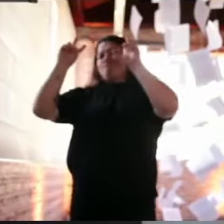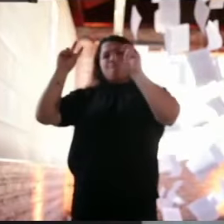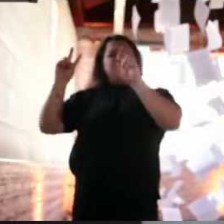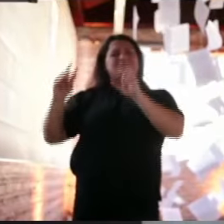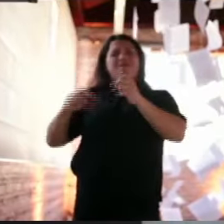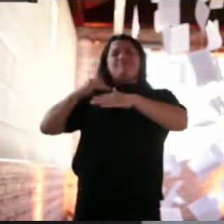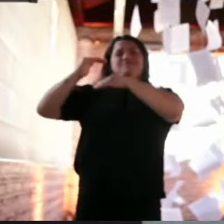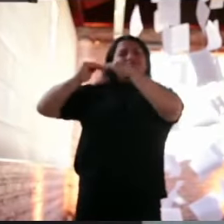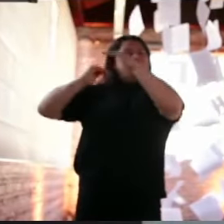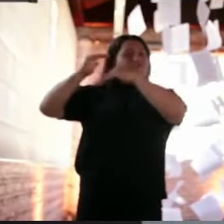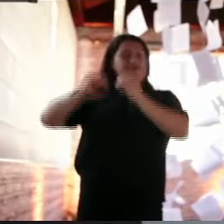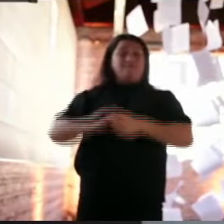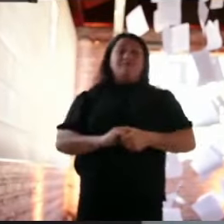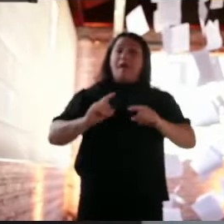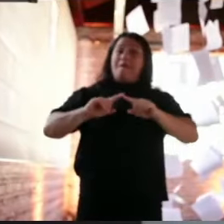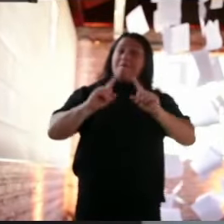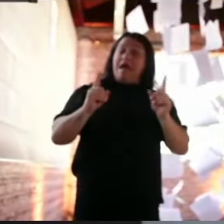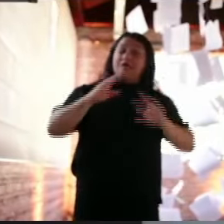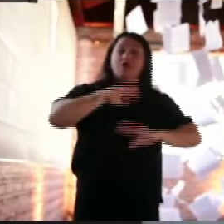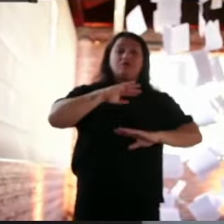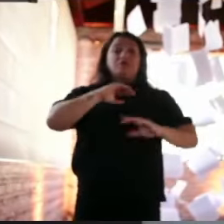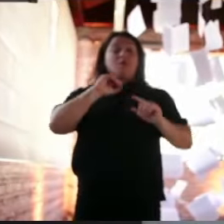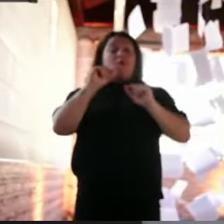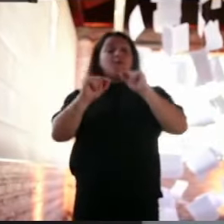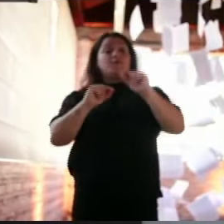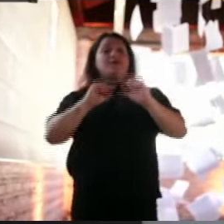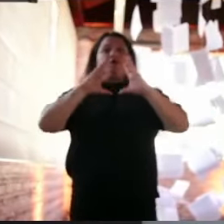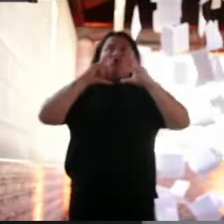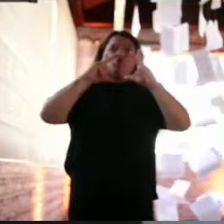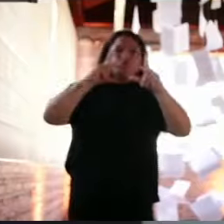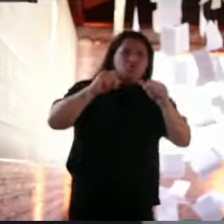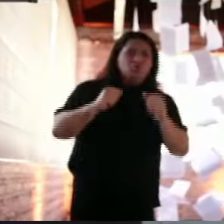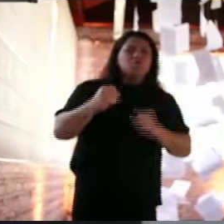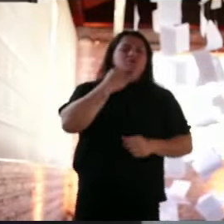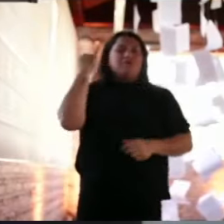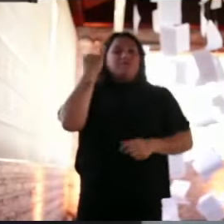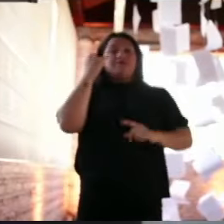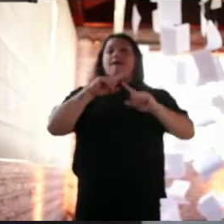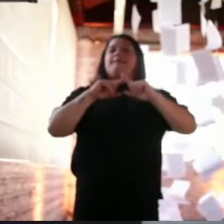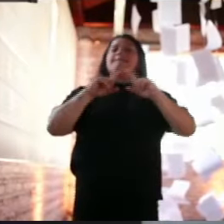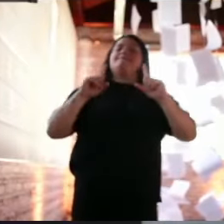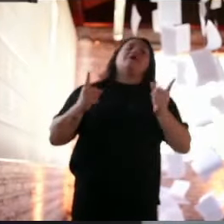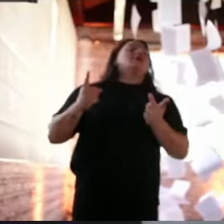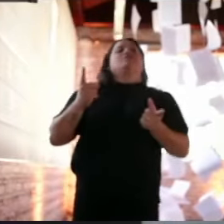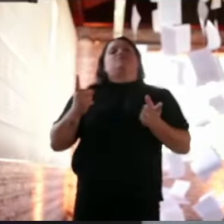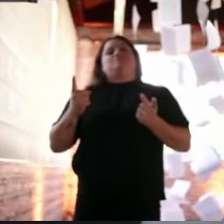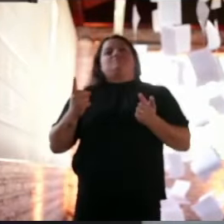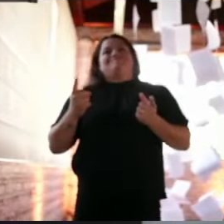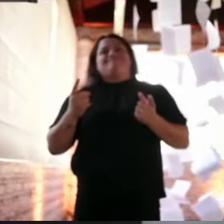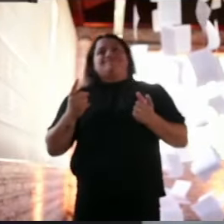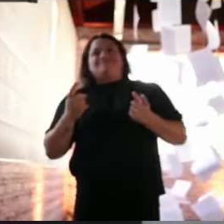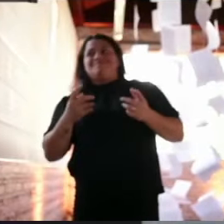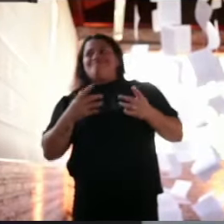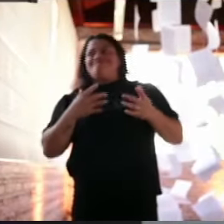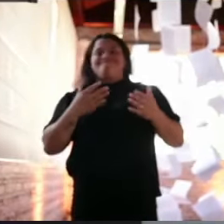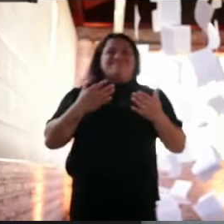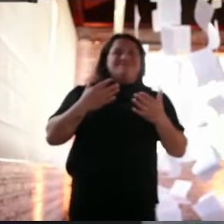desenvolvido a questão é que todas essas coisas têm importância mas elas não podem ser confundidas